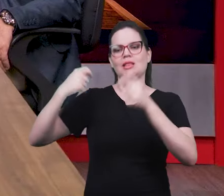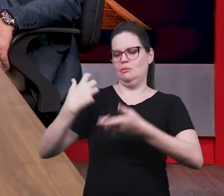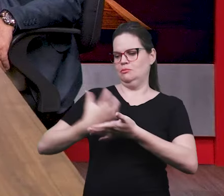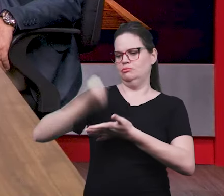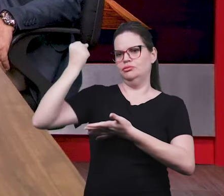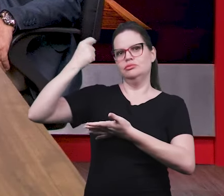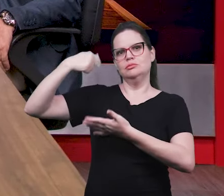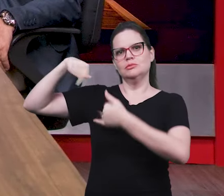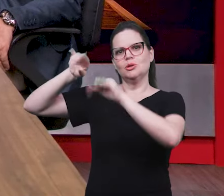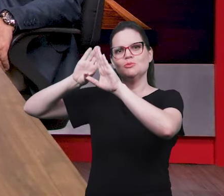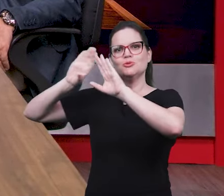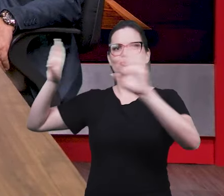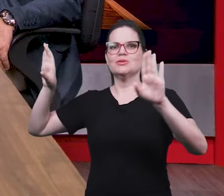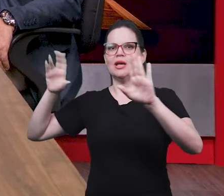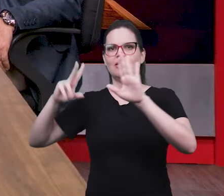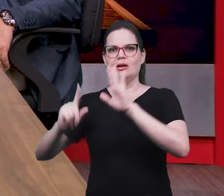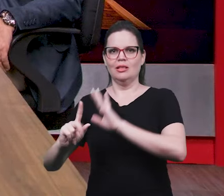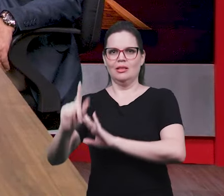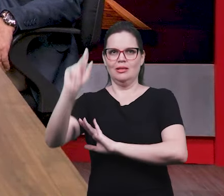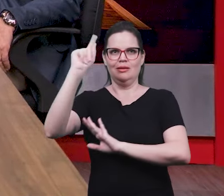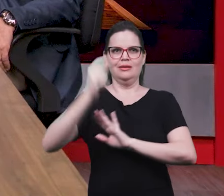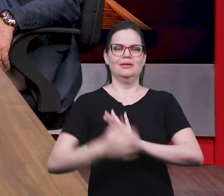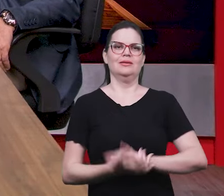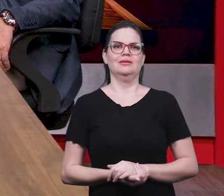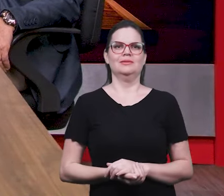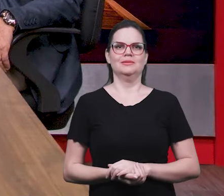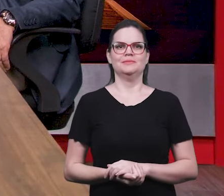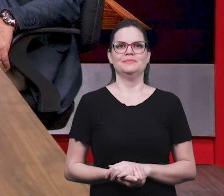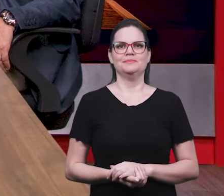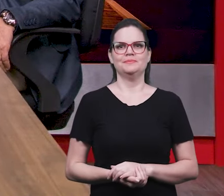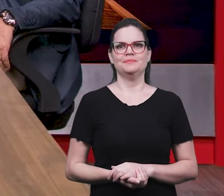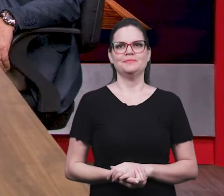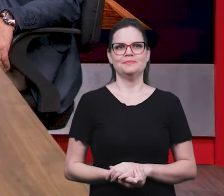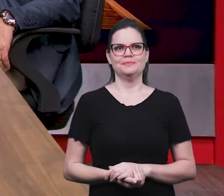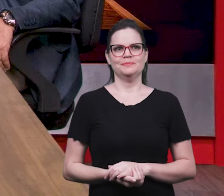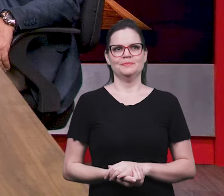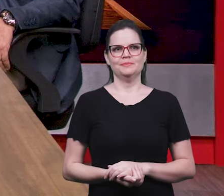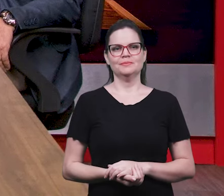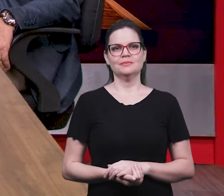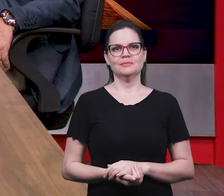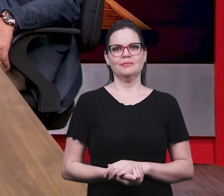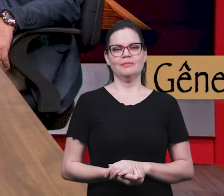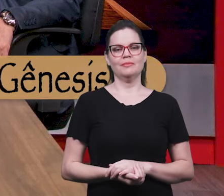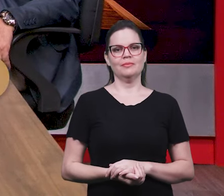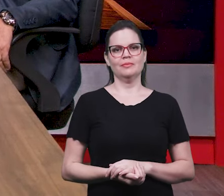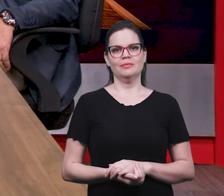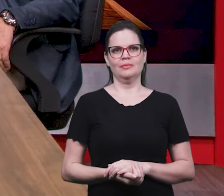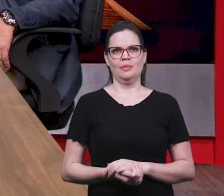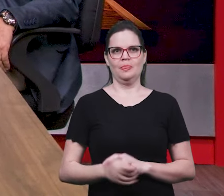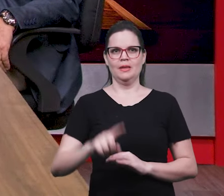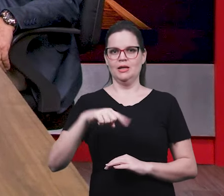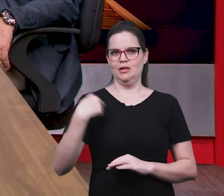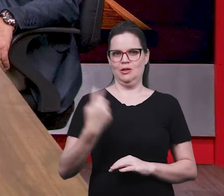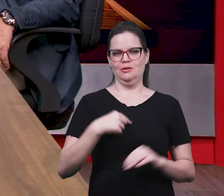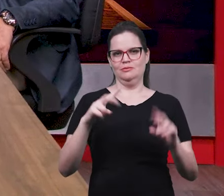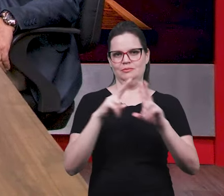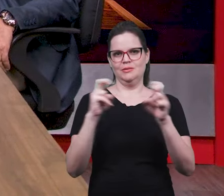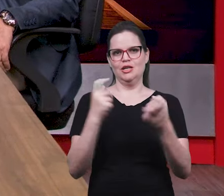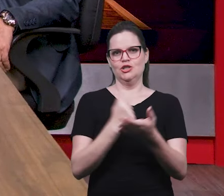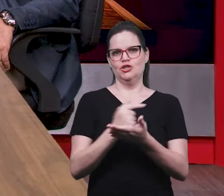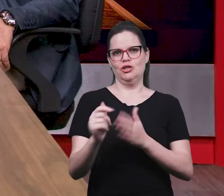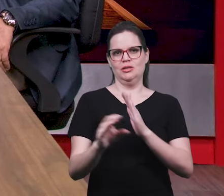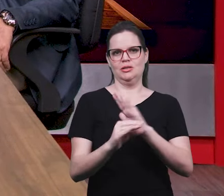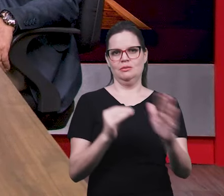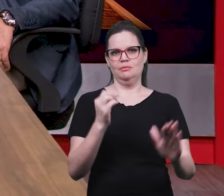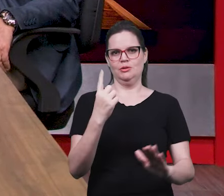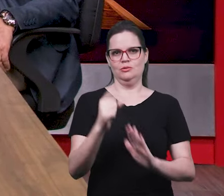né? Agora é interessante lembrar, sinto o que Gilson falou, quando nós falamos aqui no Gênesis 1:1, no